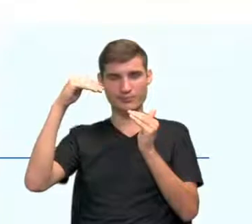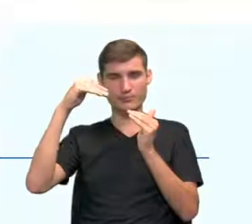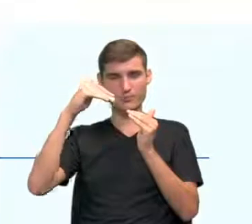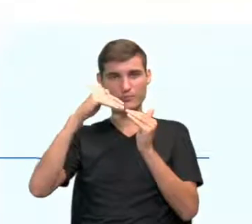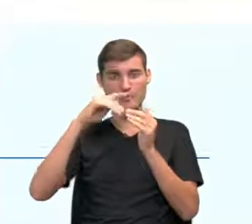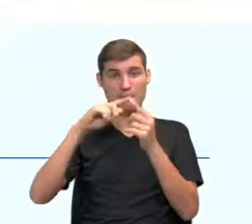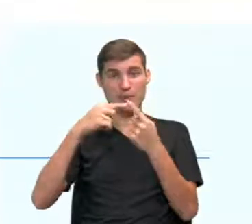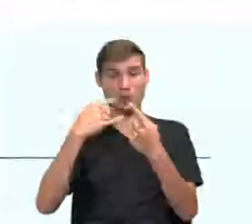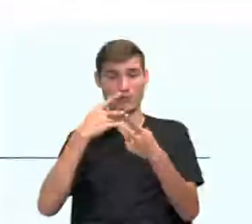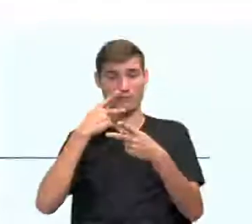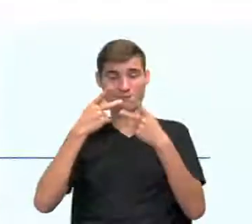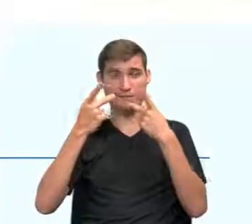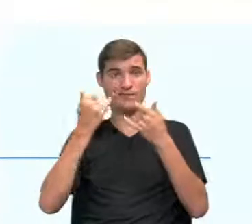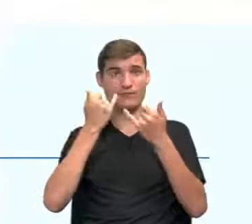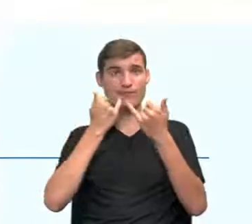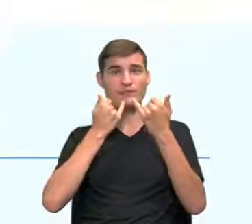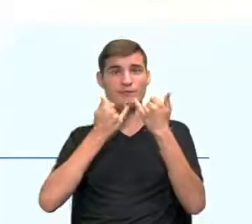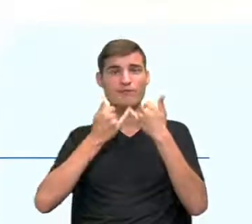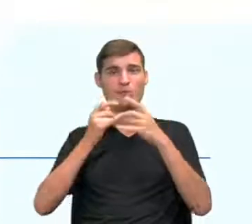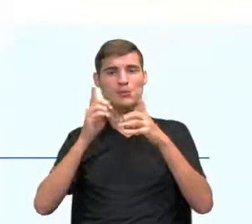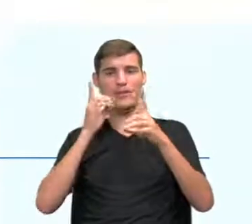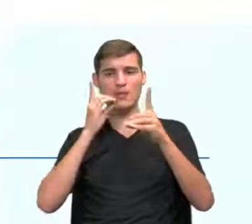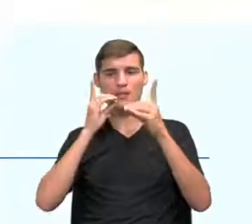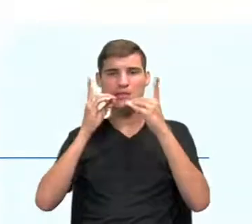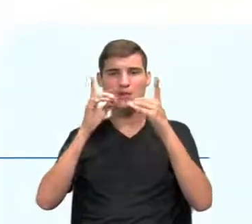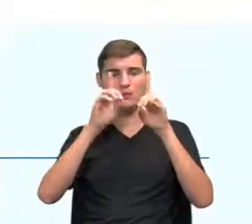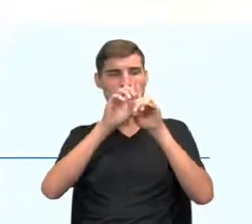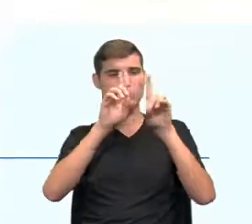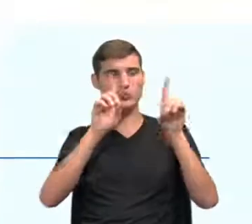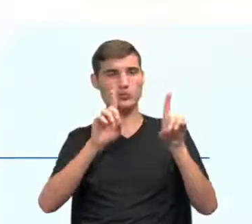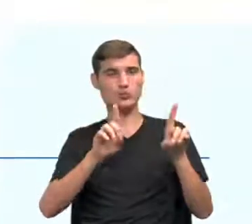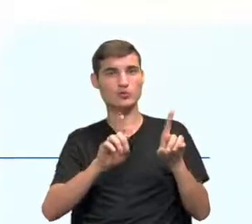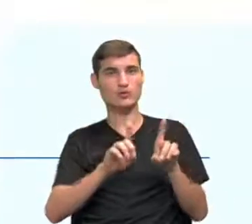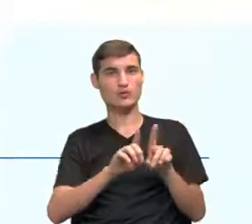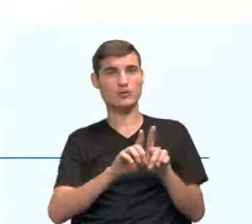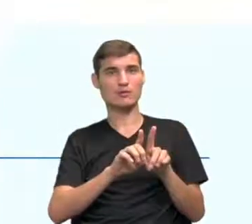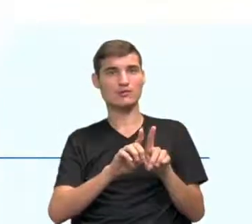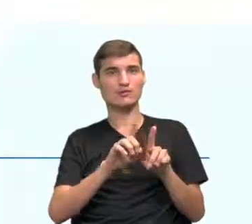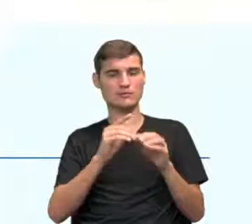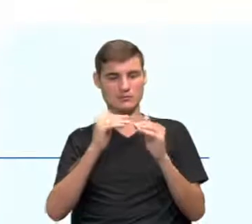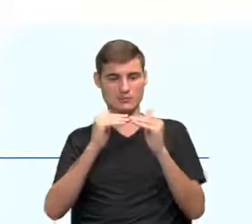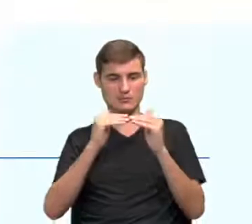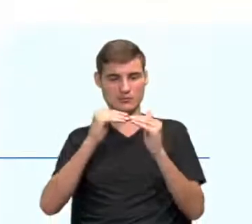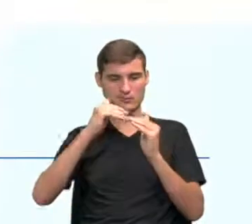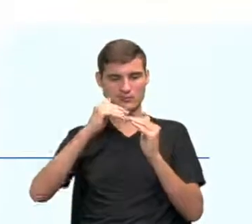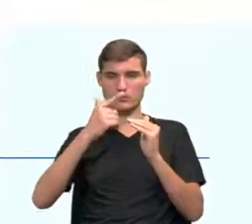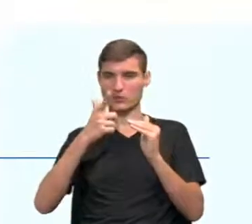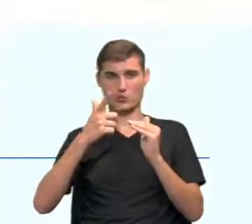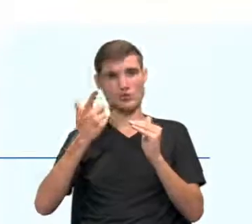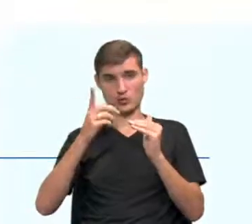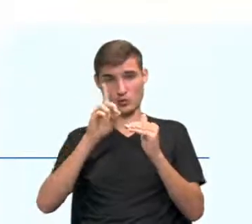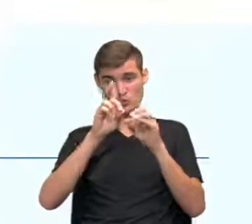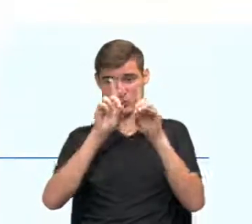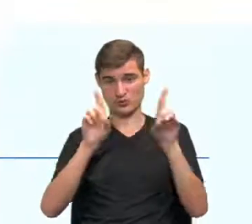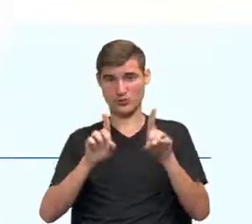quando a gente está falando de dado digital, essa inclinação não existe mais. Então o pulso ele